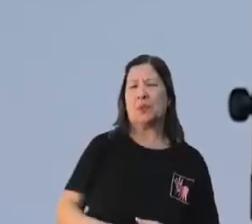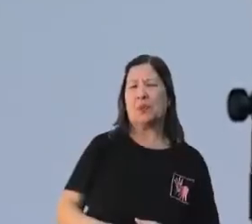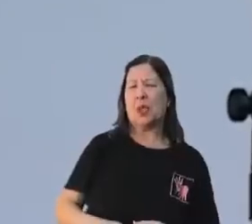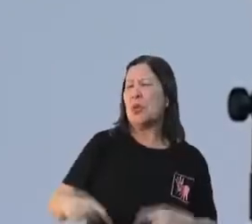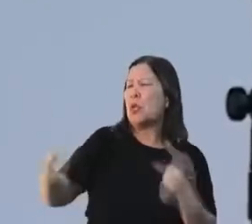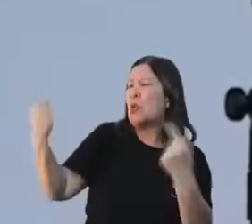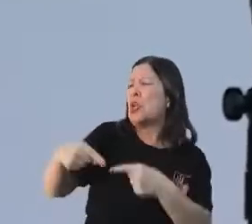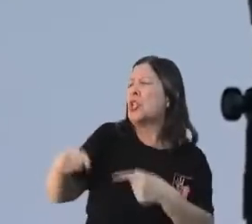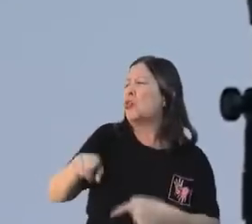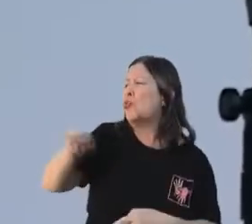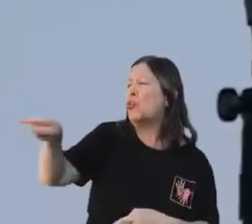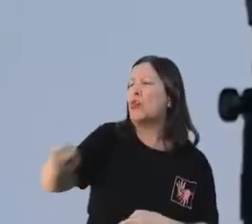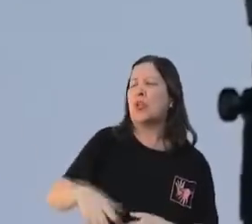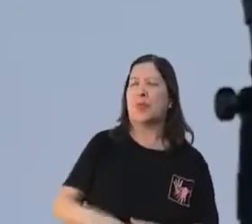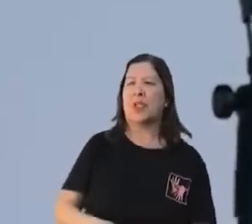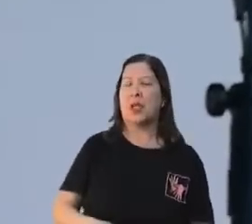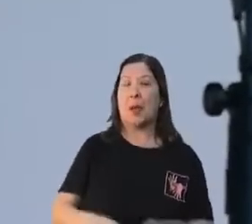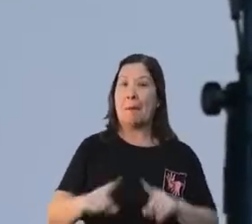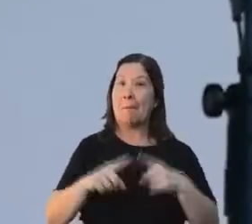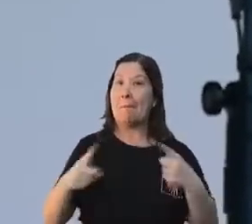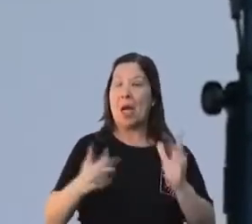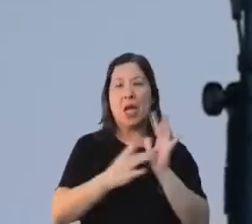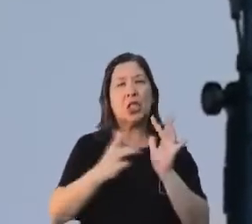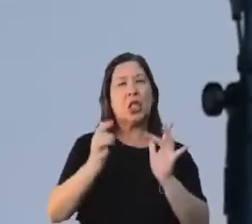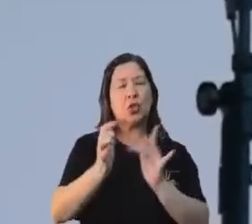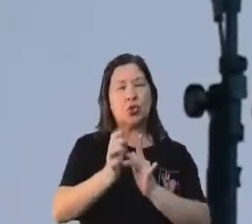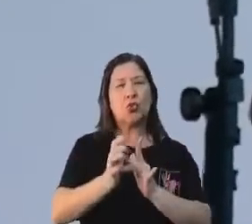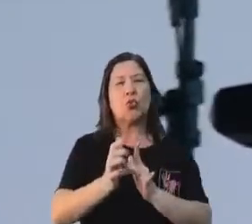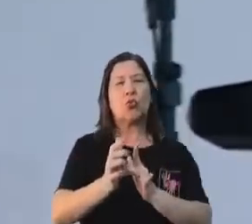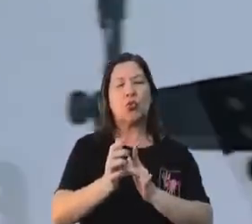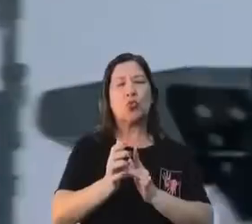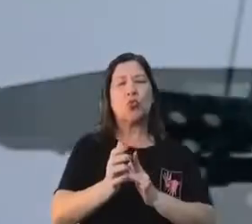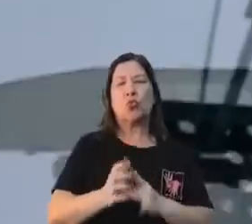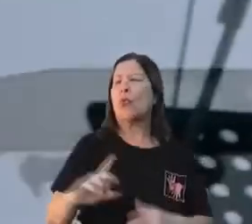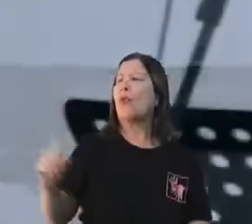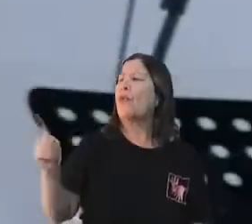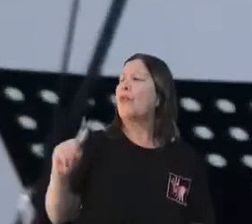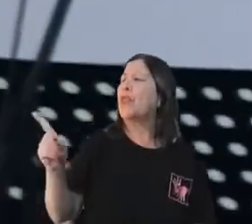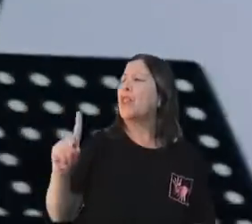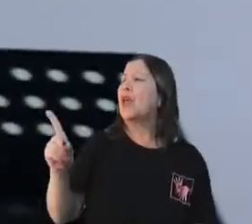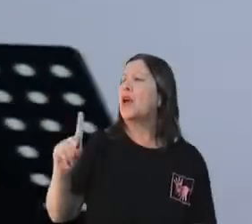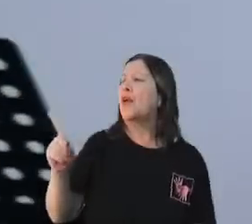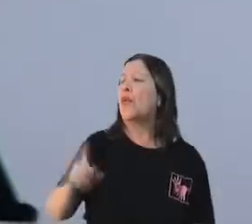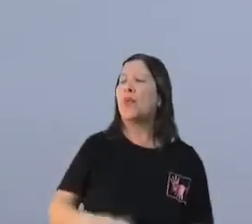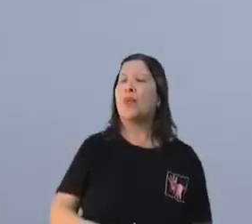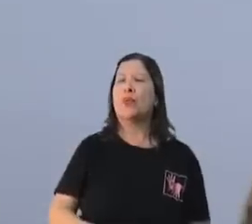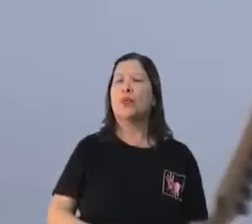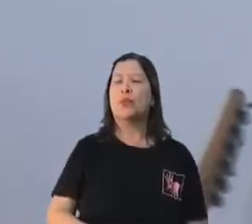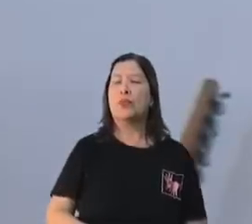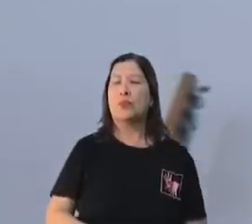E Jesus sai em defesa de Maria e diz: não, não molestem Maria, não.